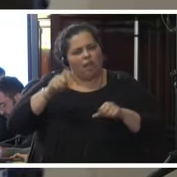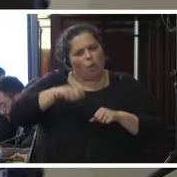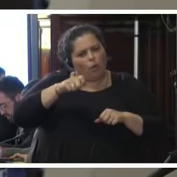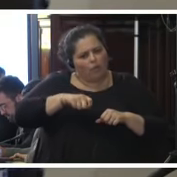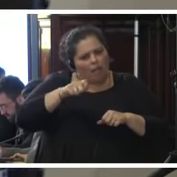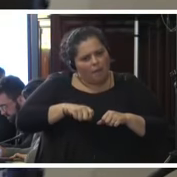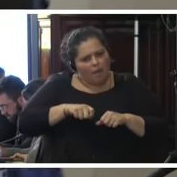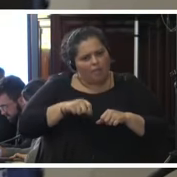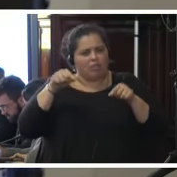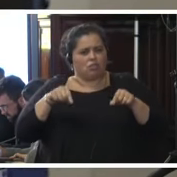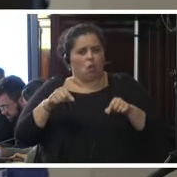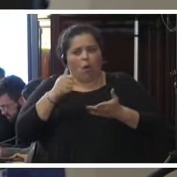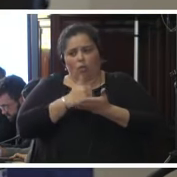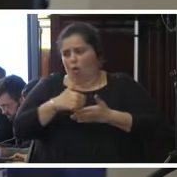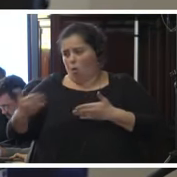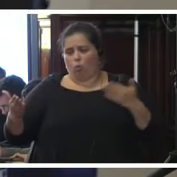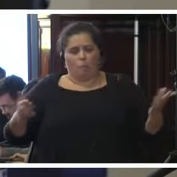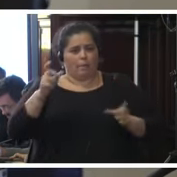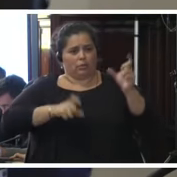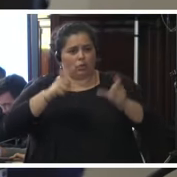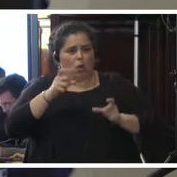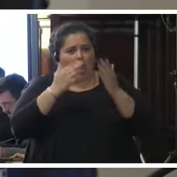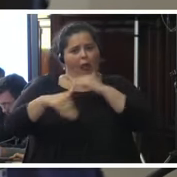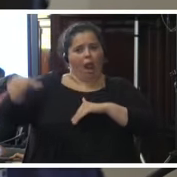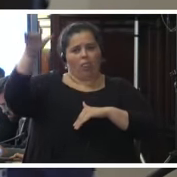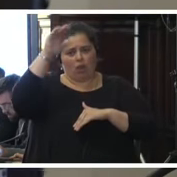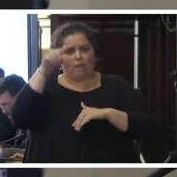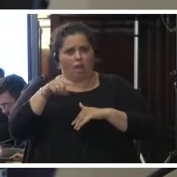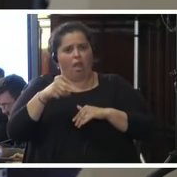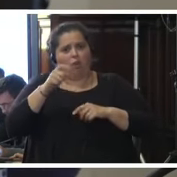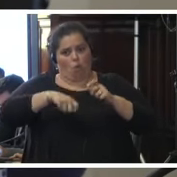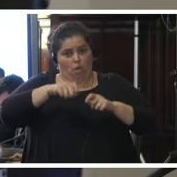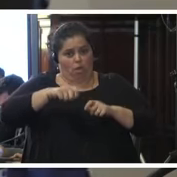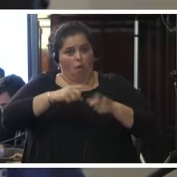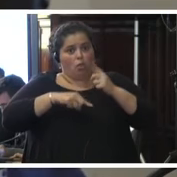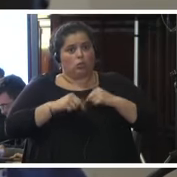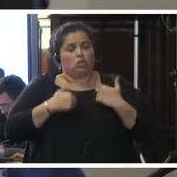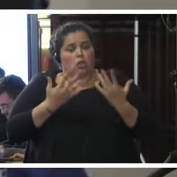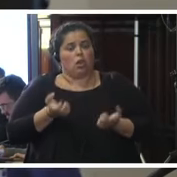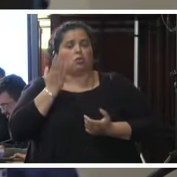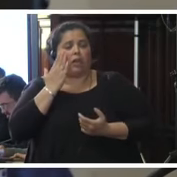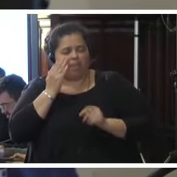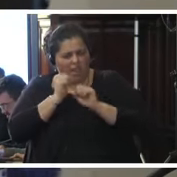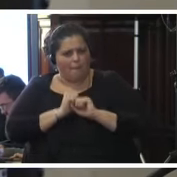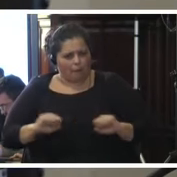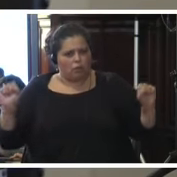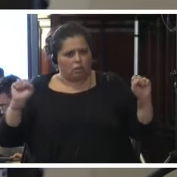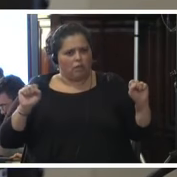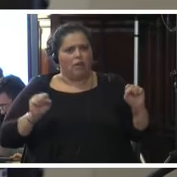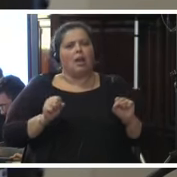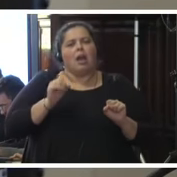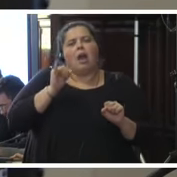nível em termos jurídicos, gostaria de saber se é possível ou se na história do país,